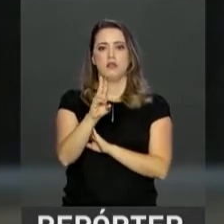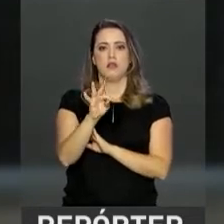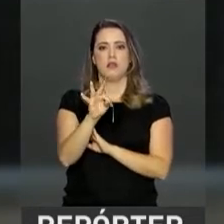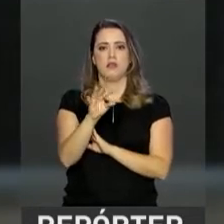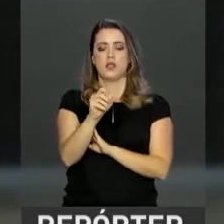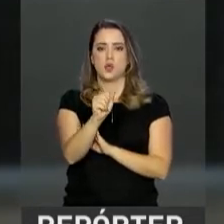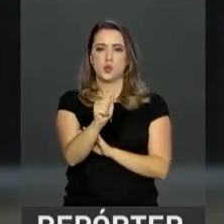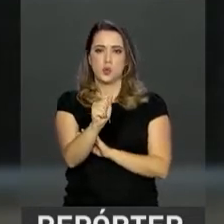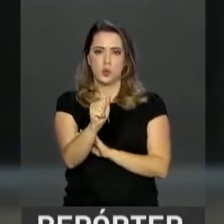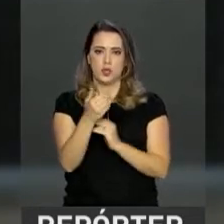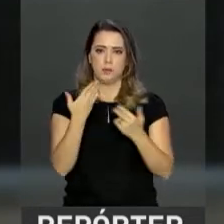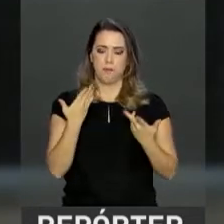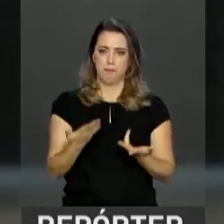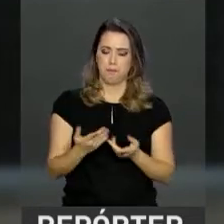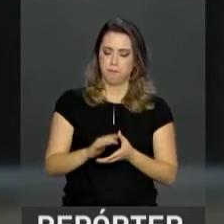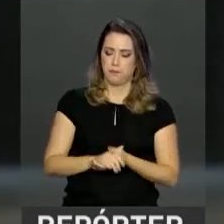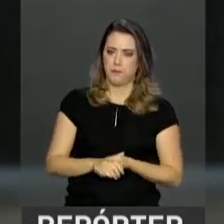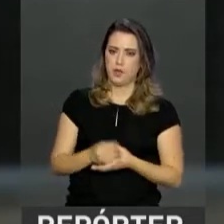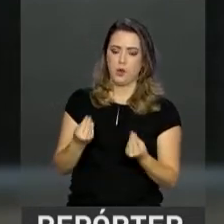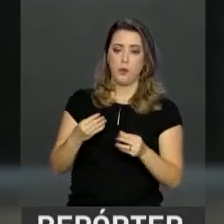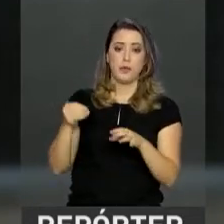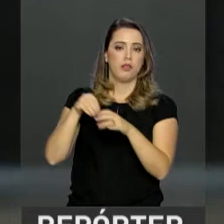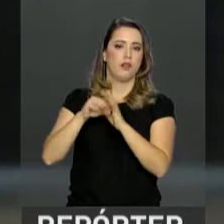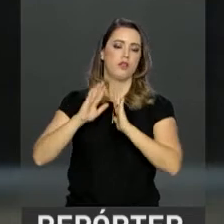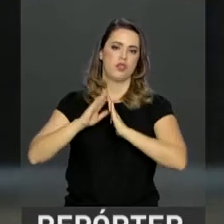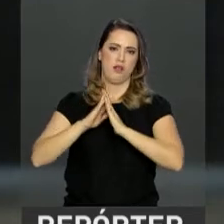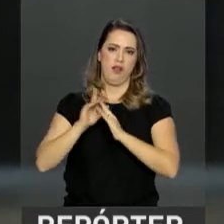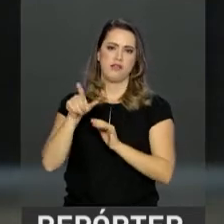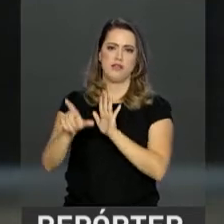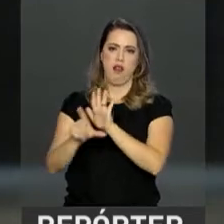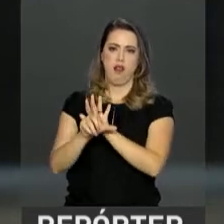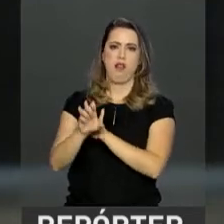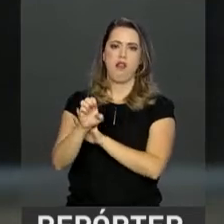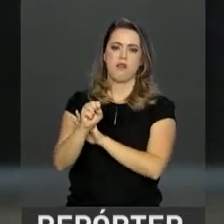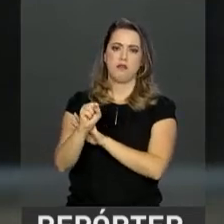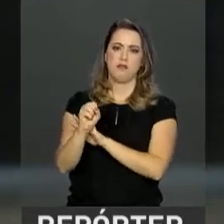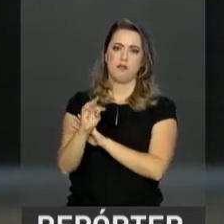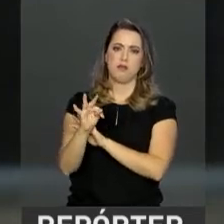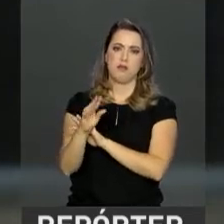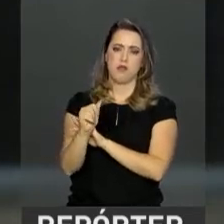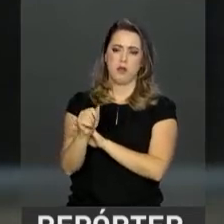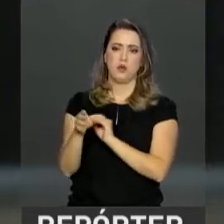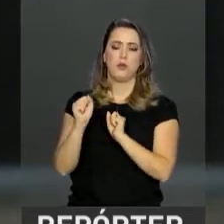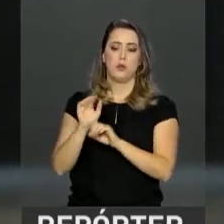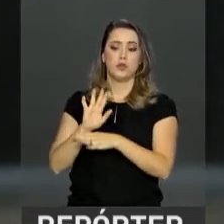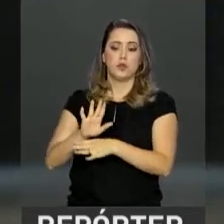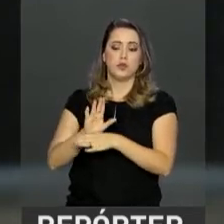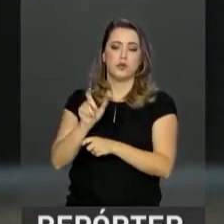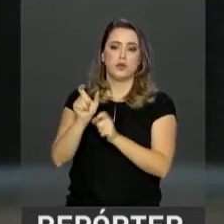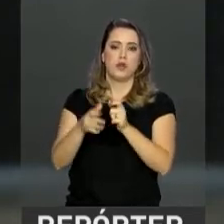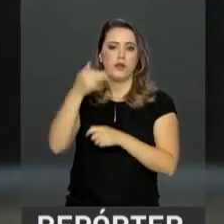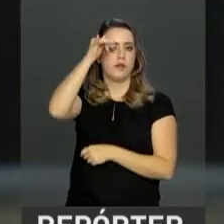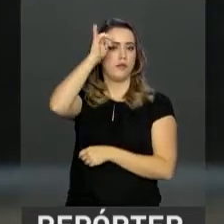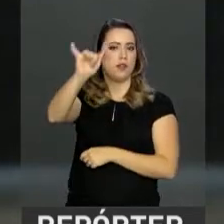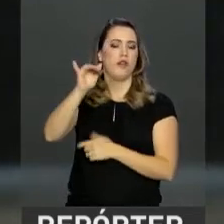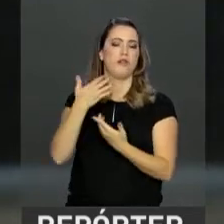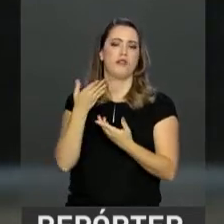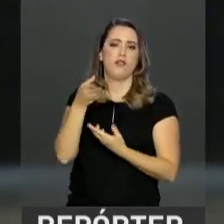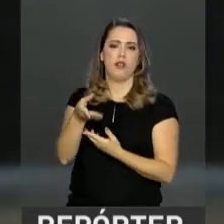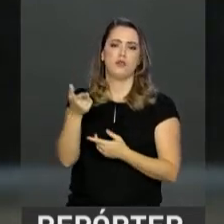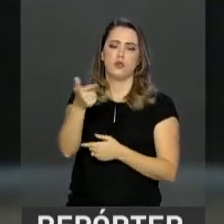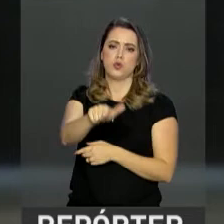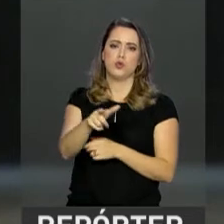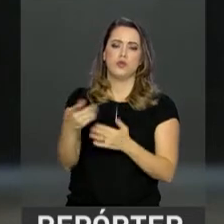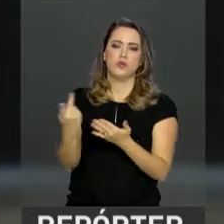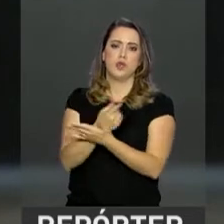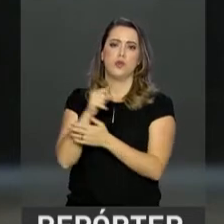aí das agressões ocorre no próprio lar, essa Lei da Escuta, de uma certa forma, ela pode vir ajudar a combater, a prevenir esse